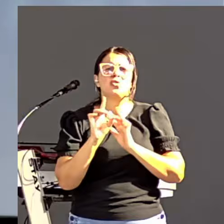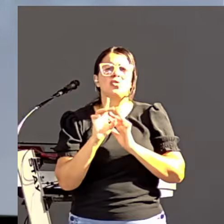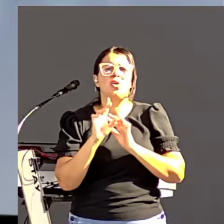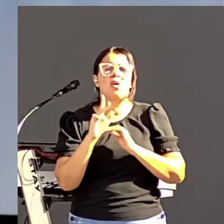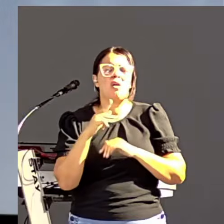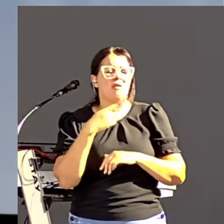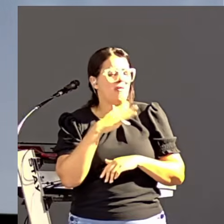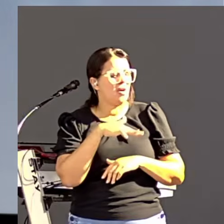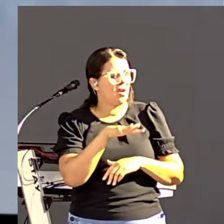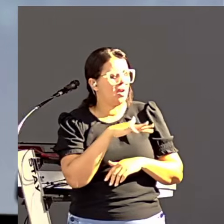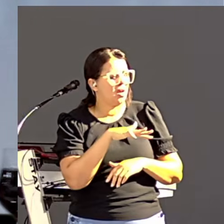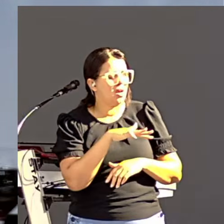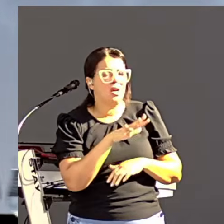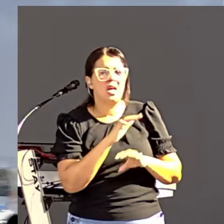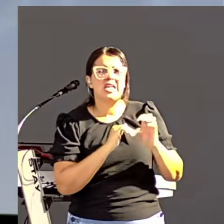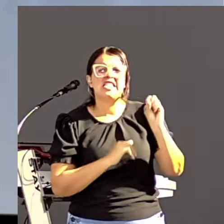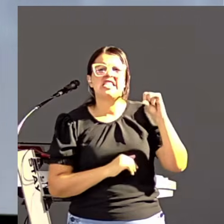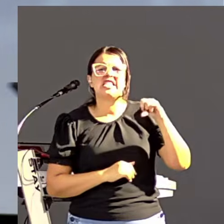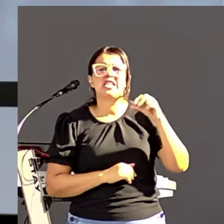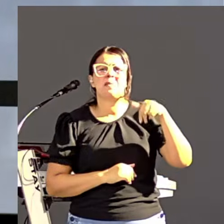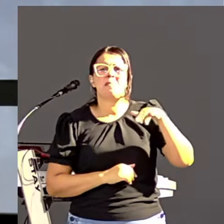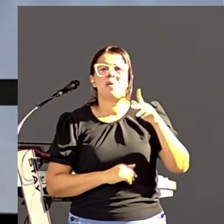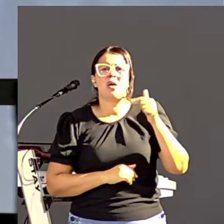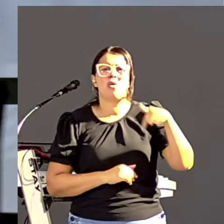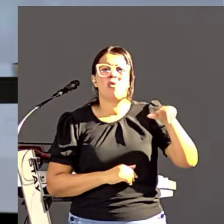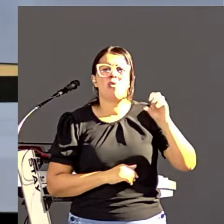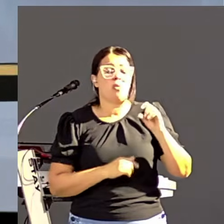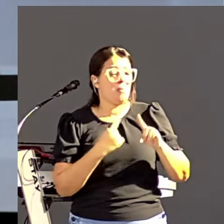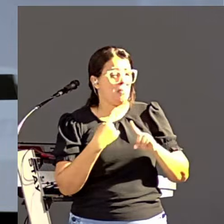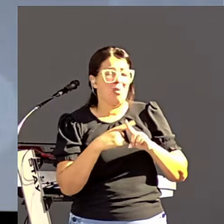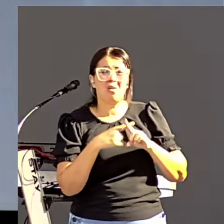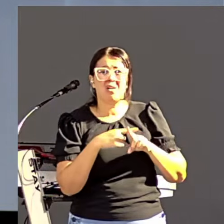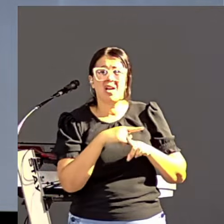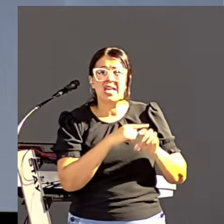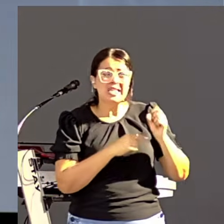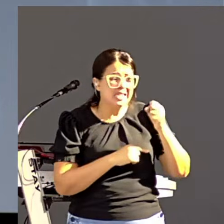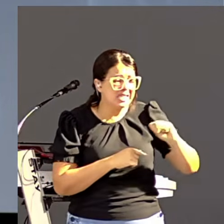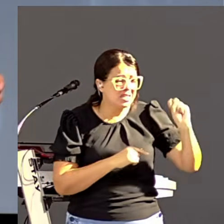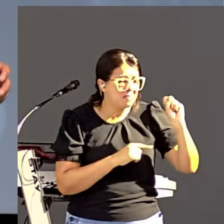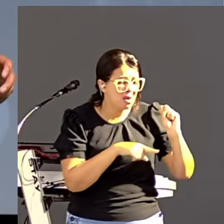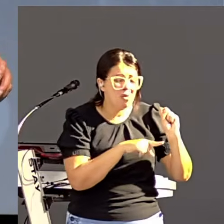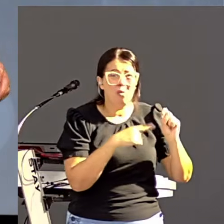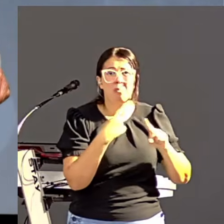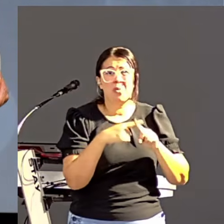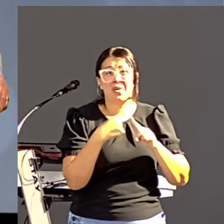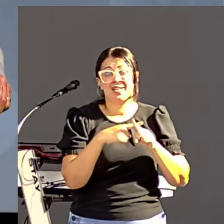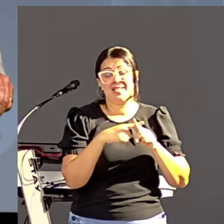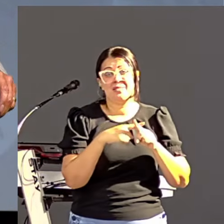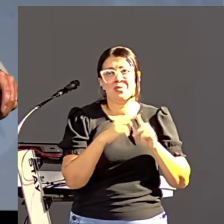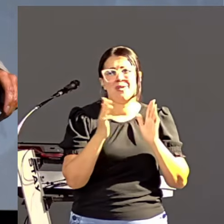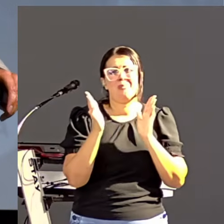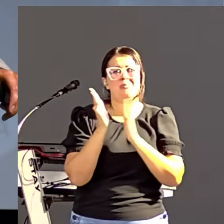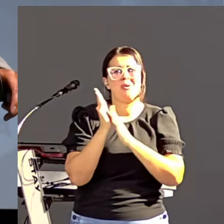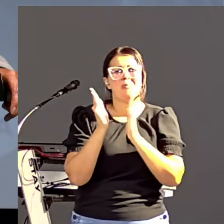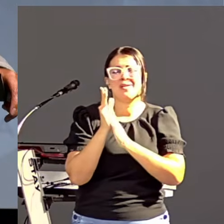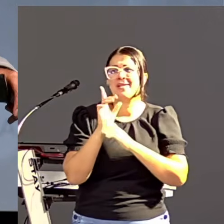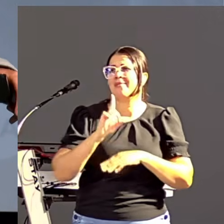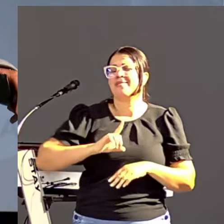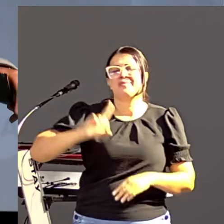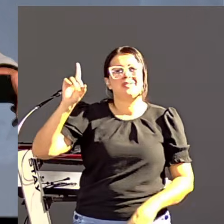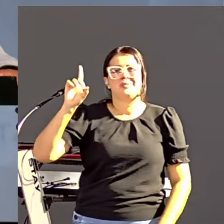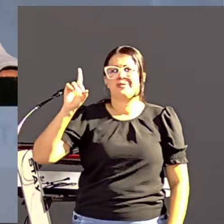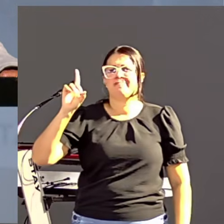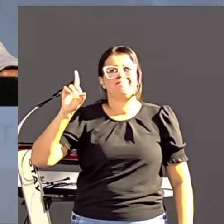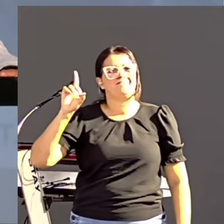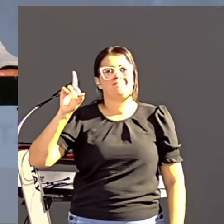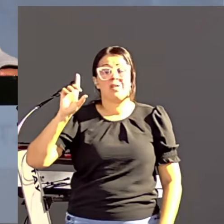gente? A Simão. Por quê? Porque Simão tinha prometido demais. E